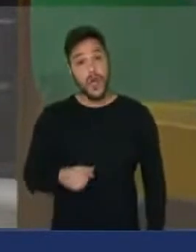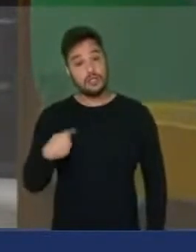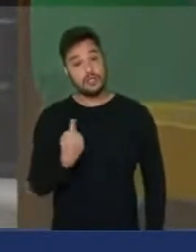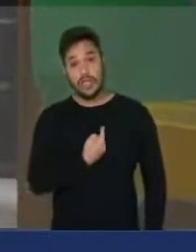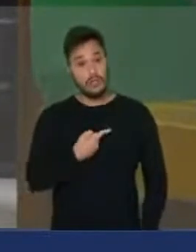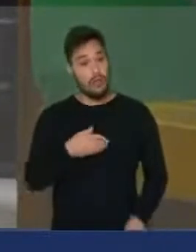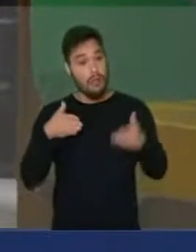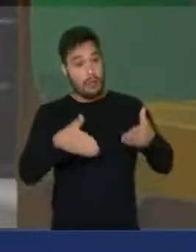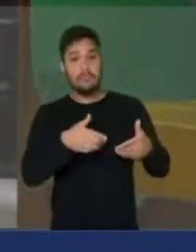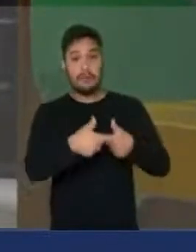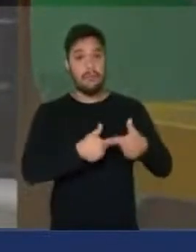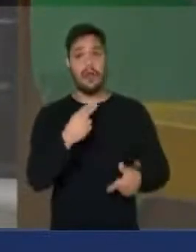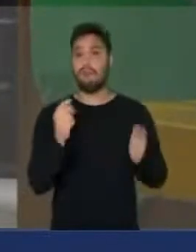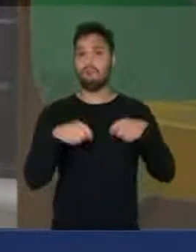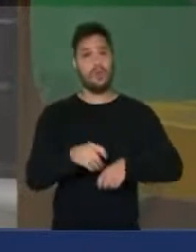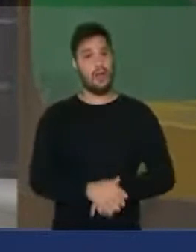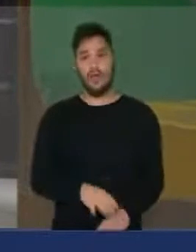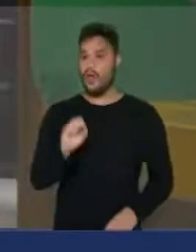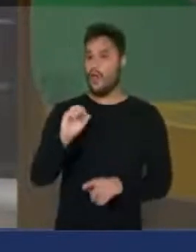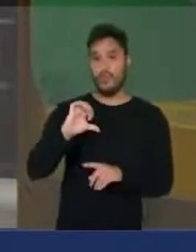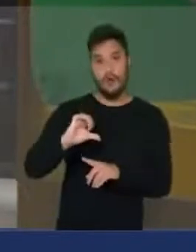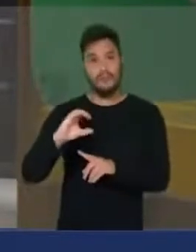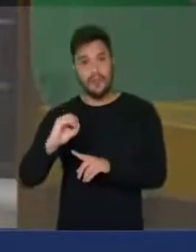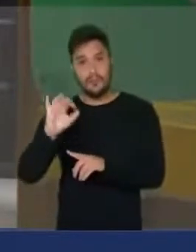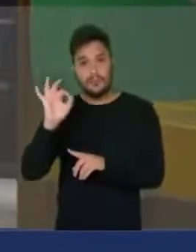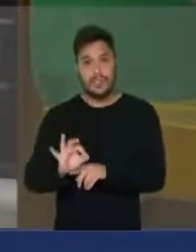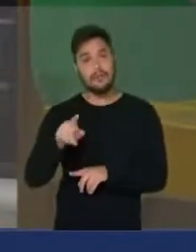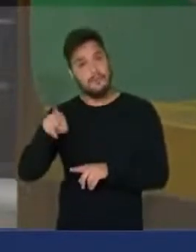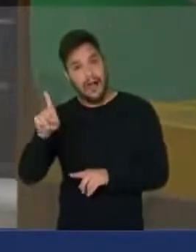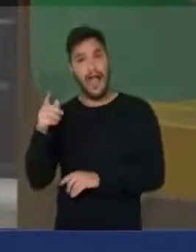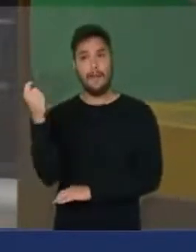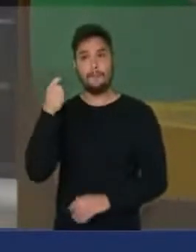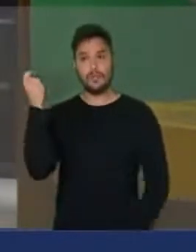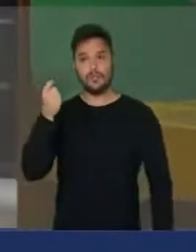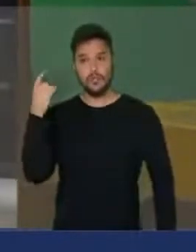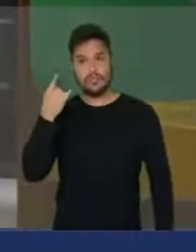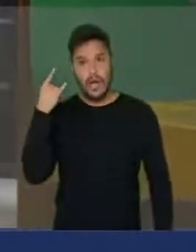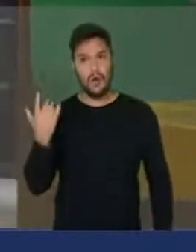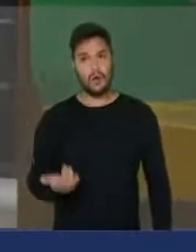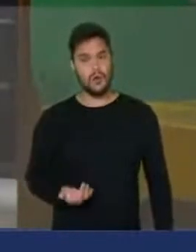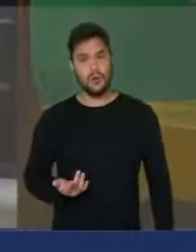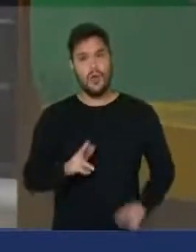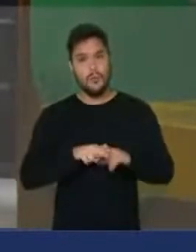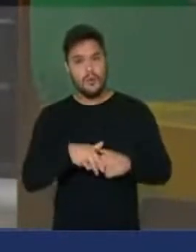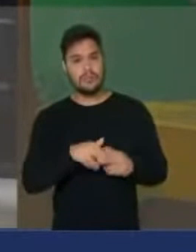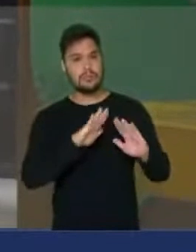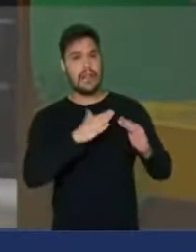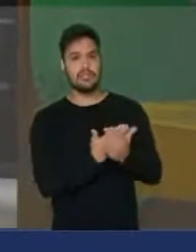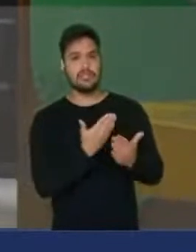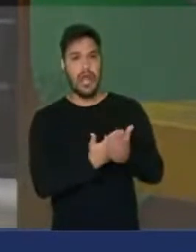de trabalho, já que 90% das travestis estão na prostituição, é essa estrutura de ódio que nos exclui de sala de aula,